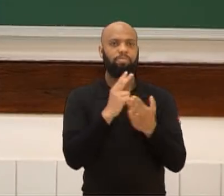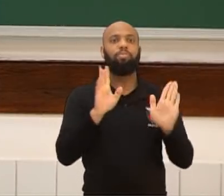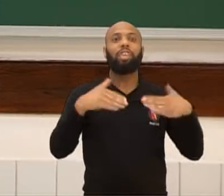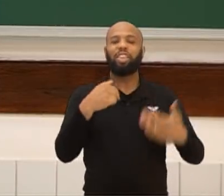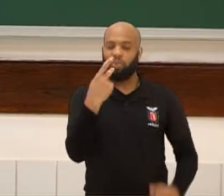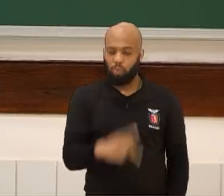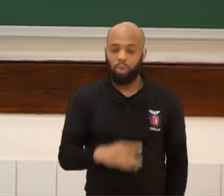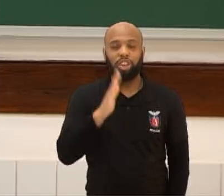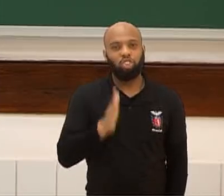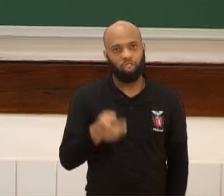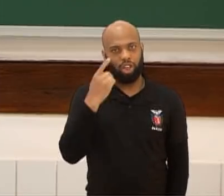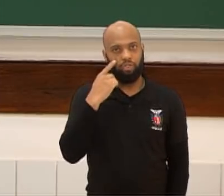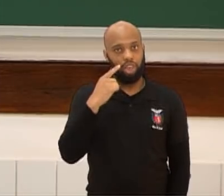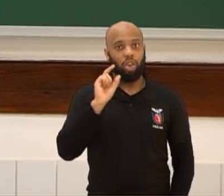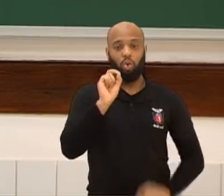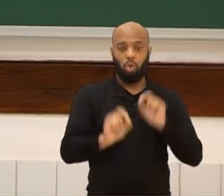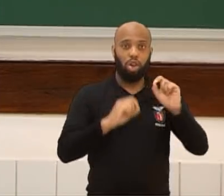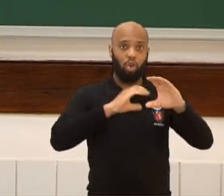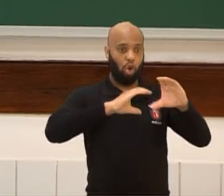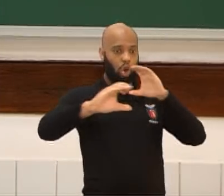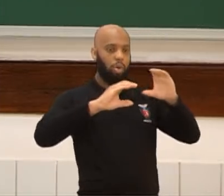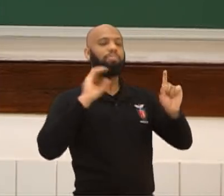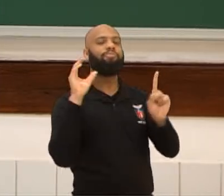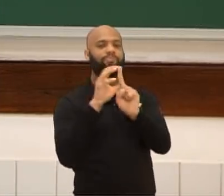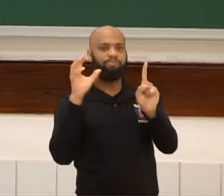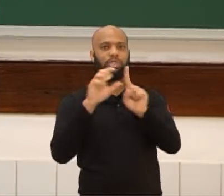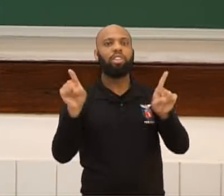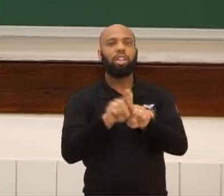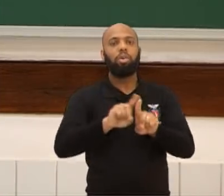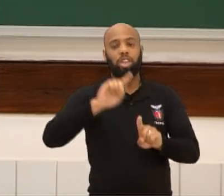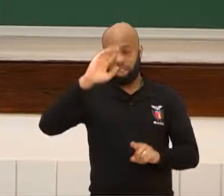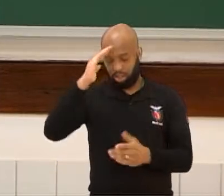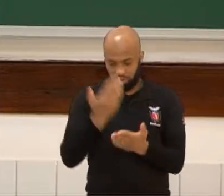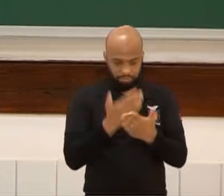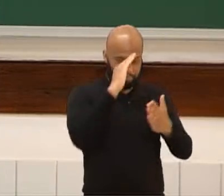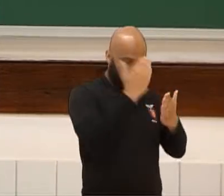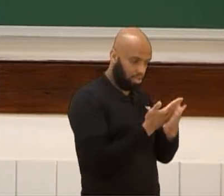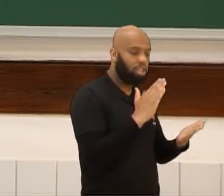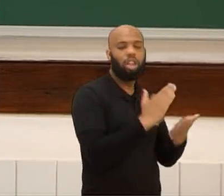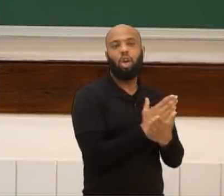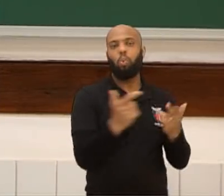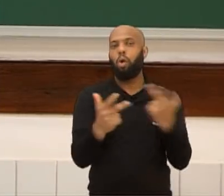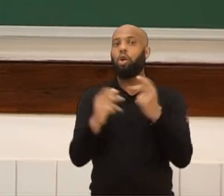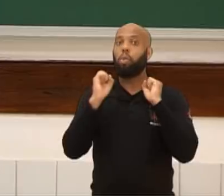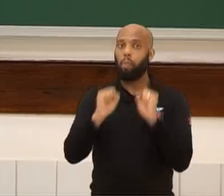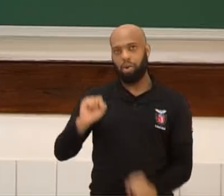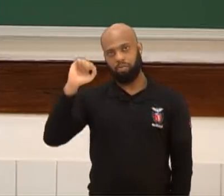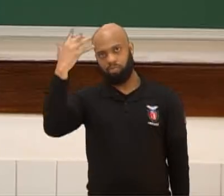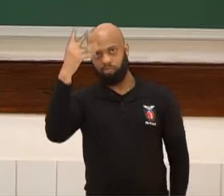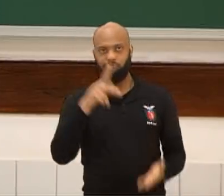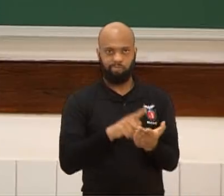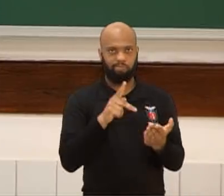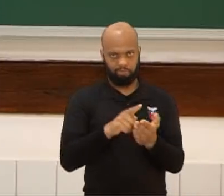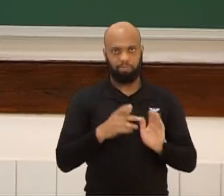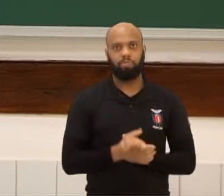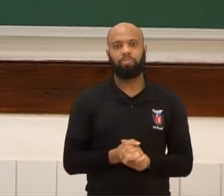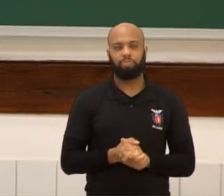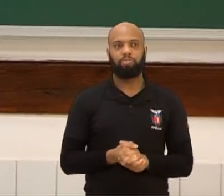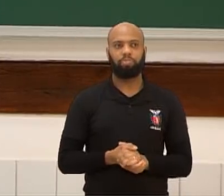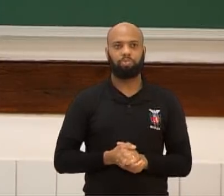a gente já vê o quanto os meios de comunicação influenciam para a gente acreditar que algumas coisas podem ser reais,